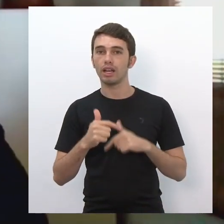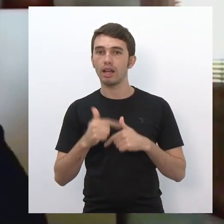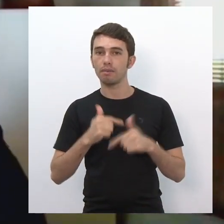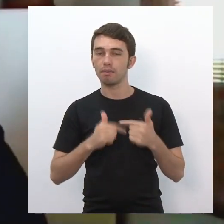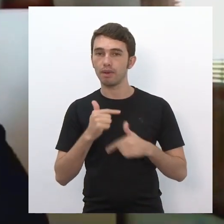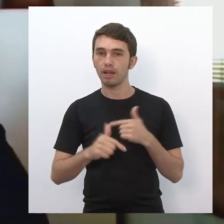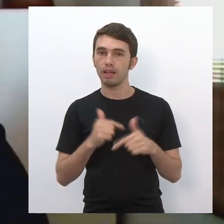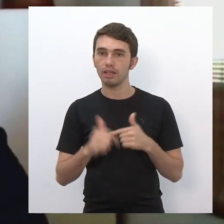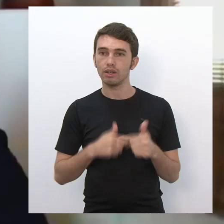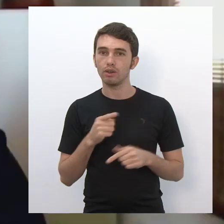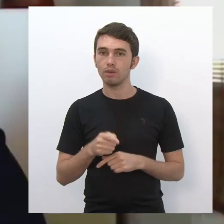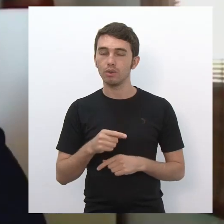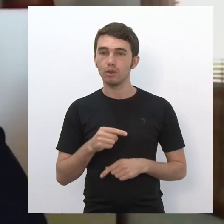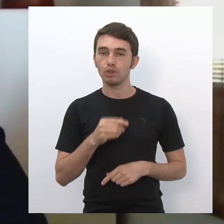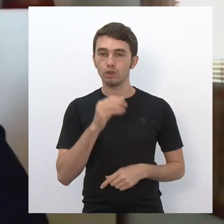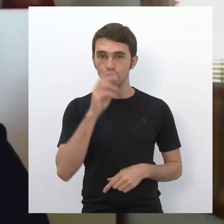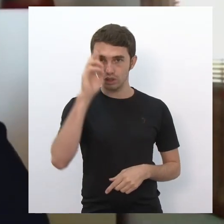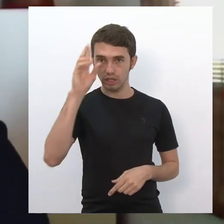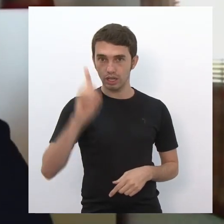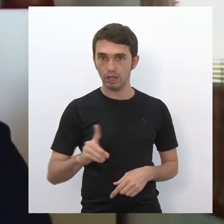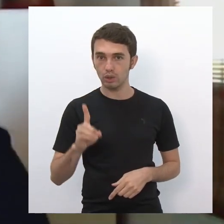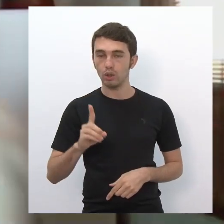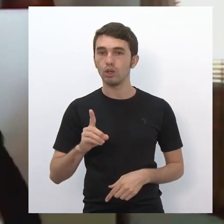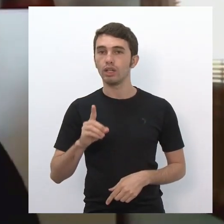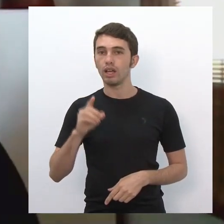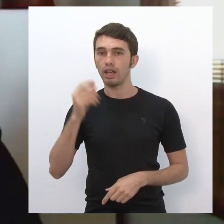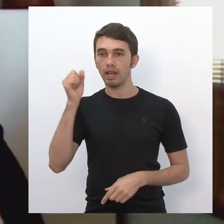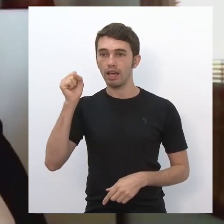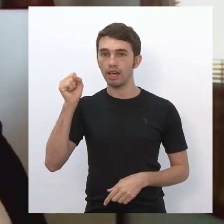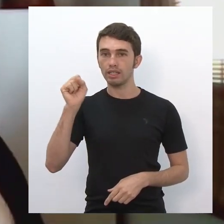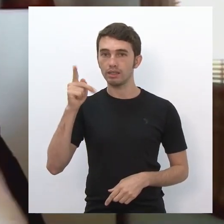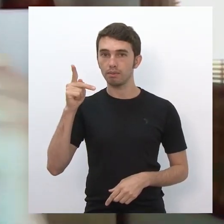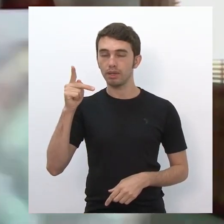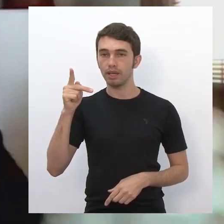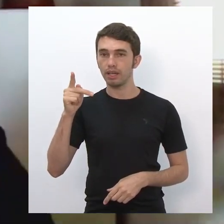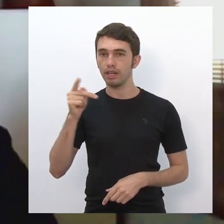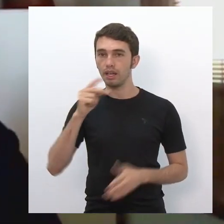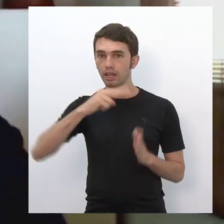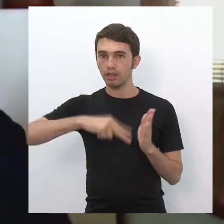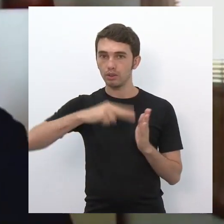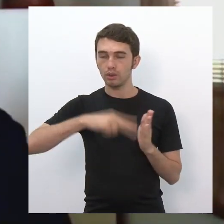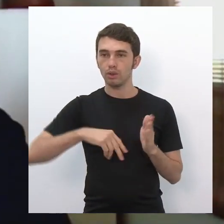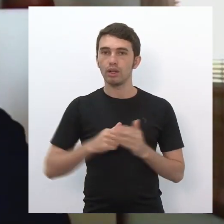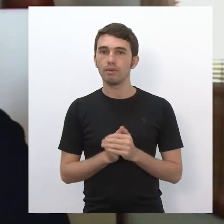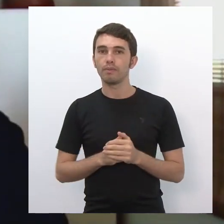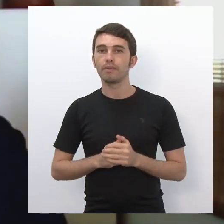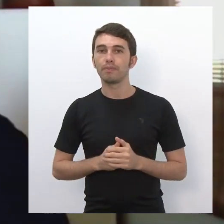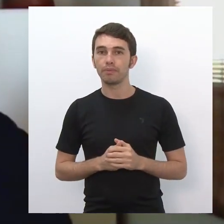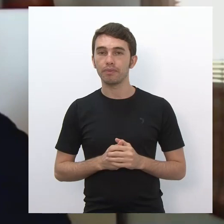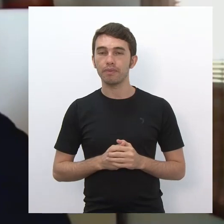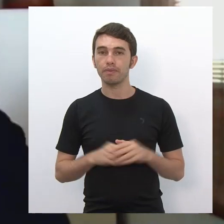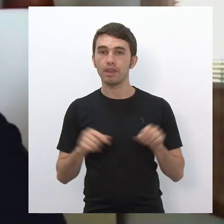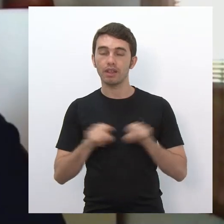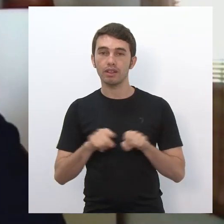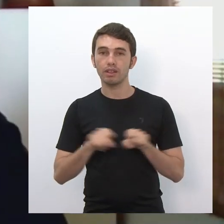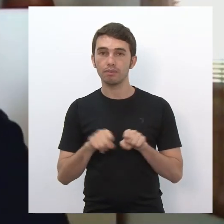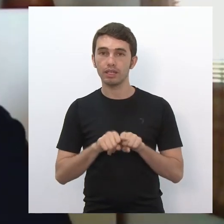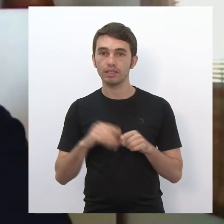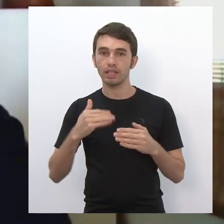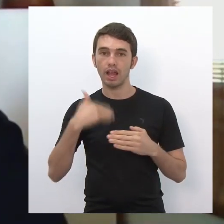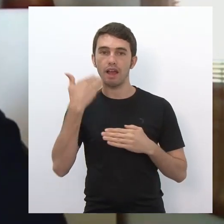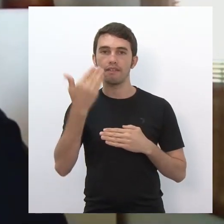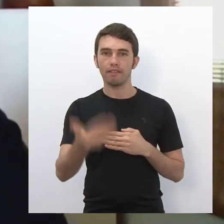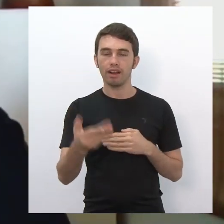da SP Leituras, por meio de contrato de gestão da Secretaria de Cultura e Economia Criativa de São Paulo, e está à